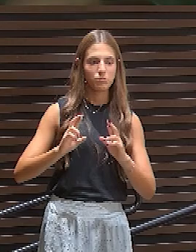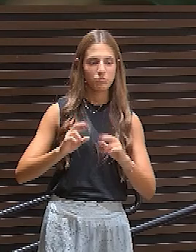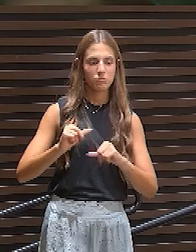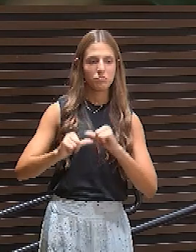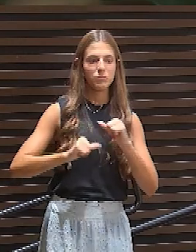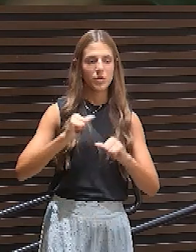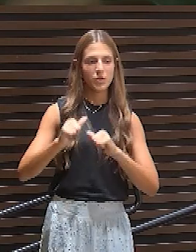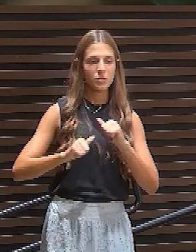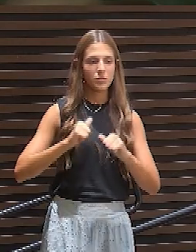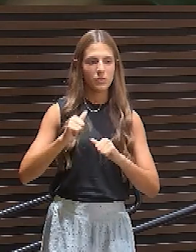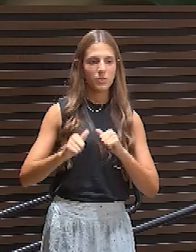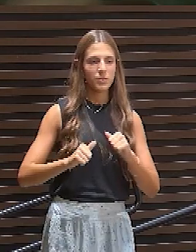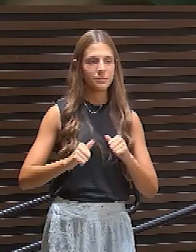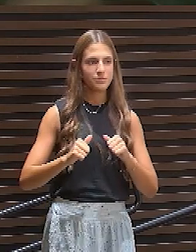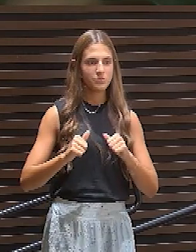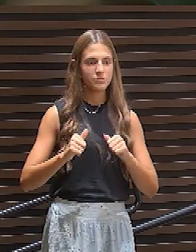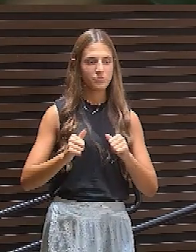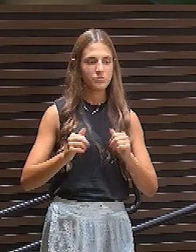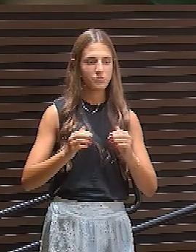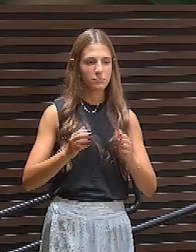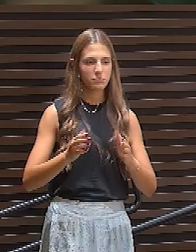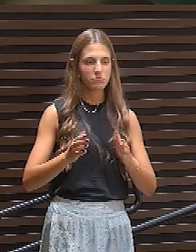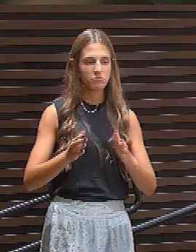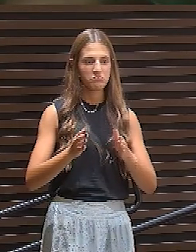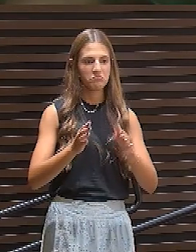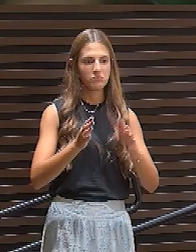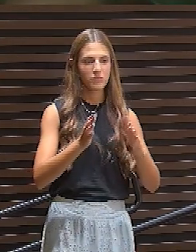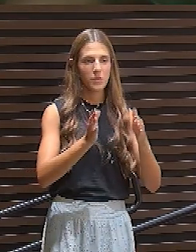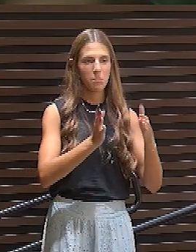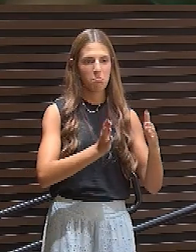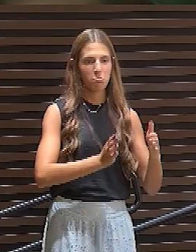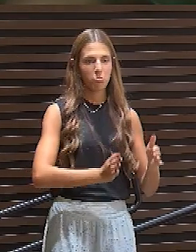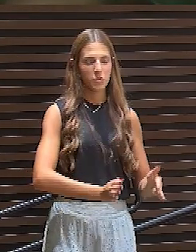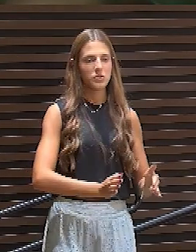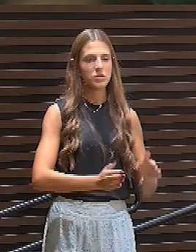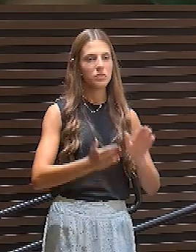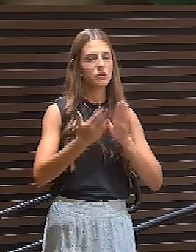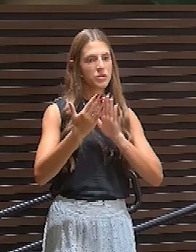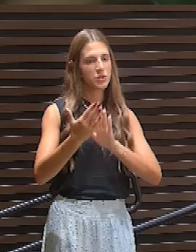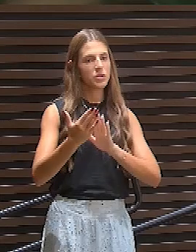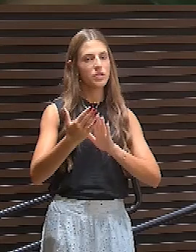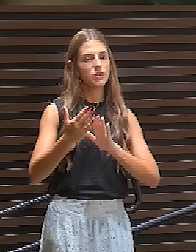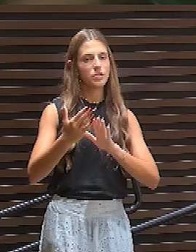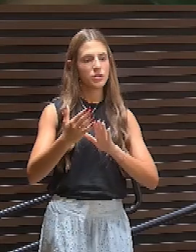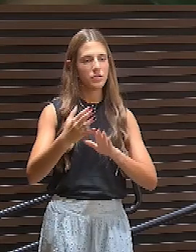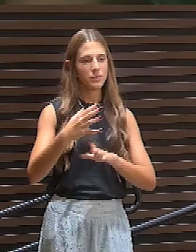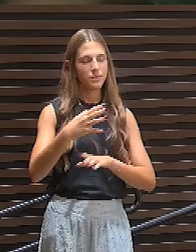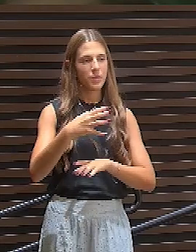Ele muda de posição diante das atitudes do homem.